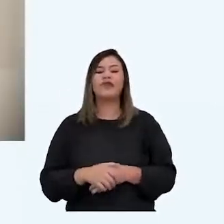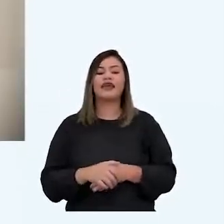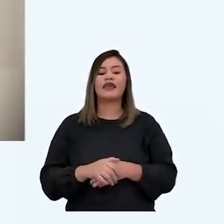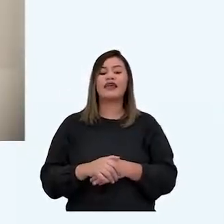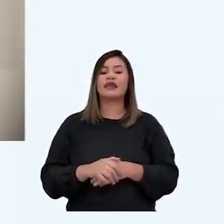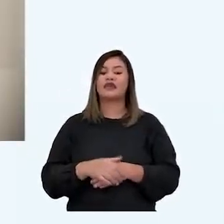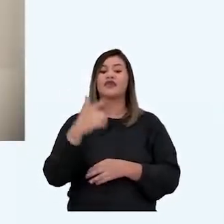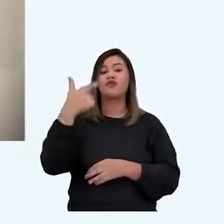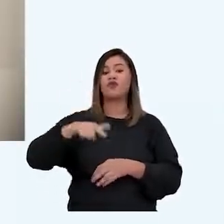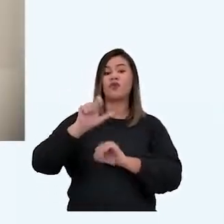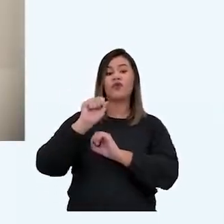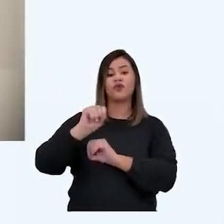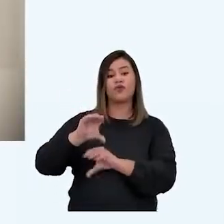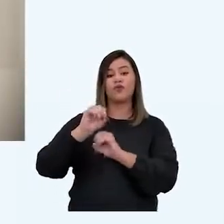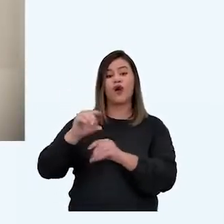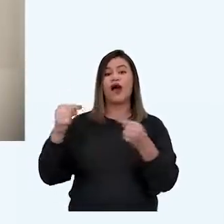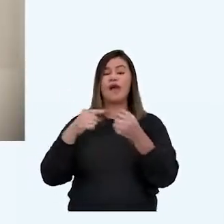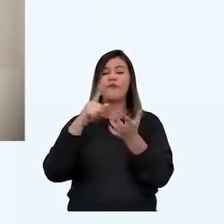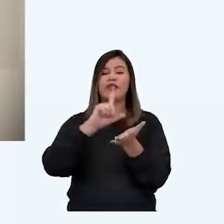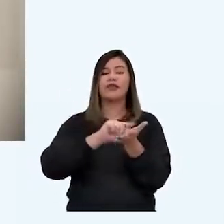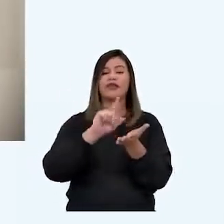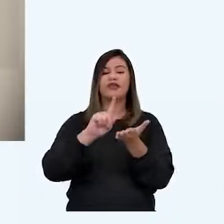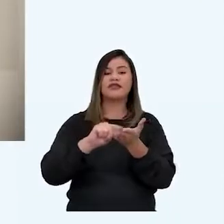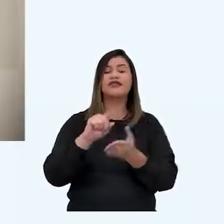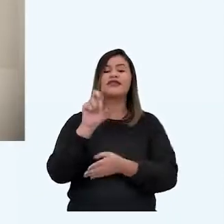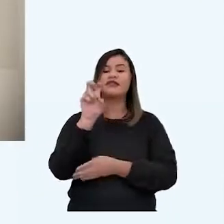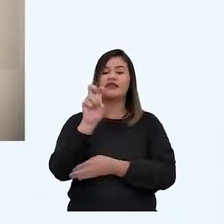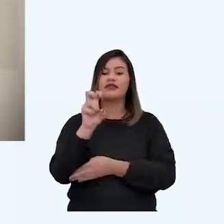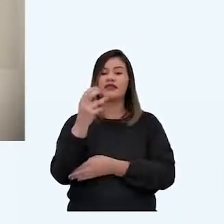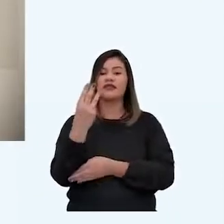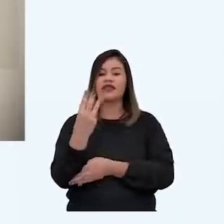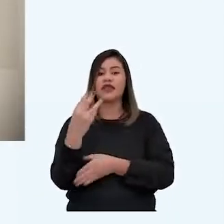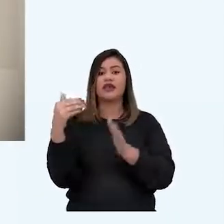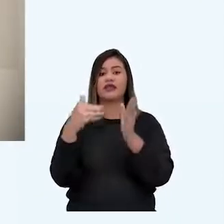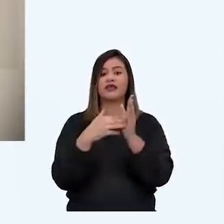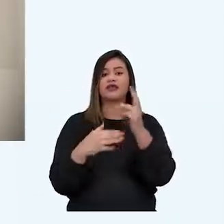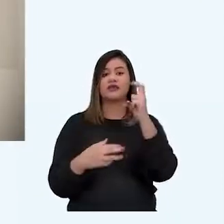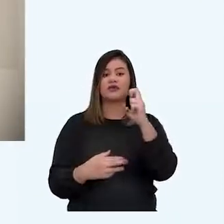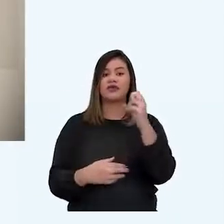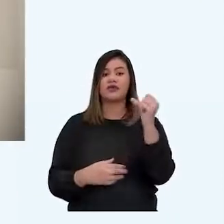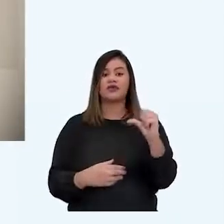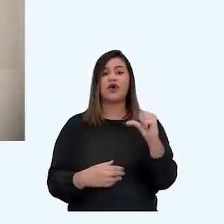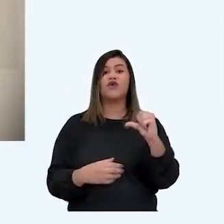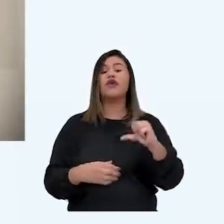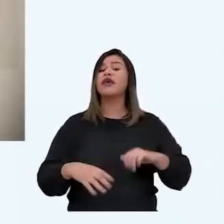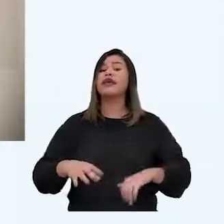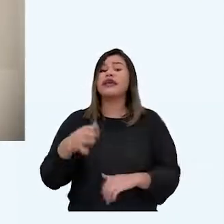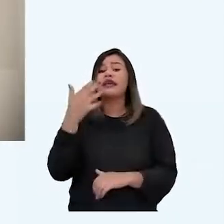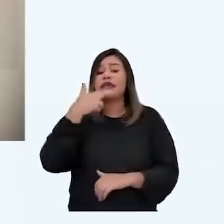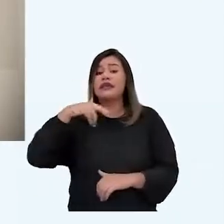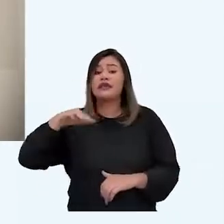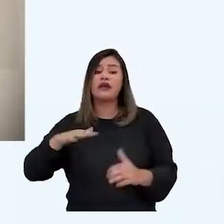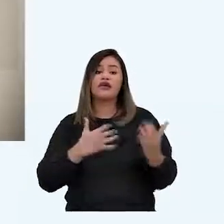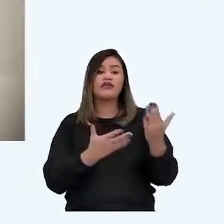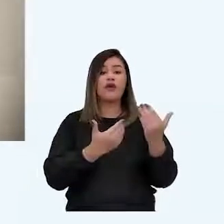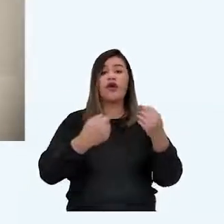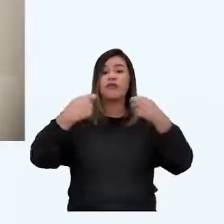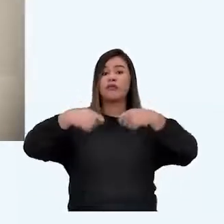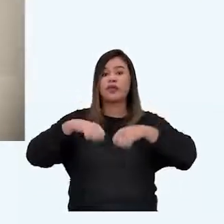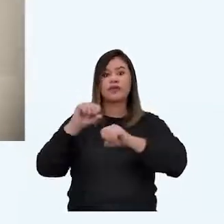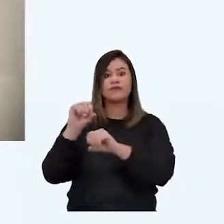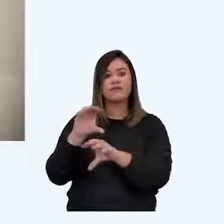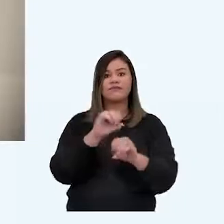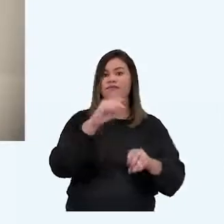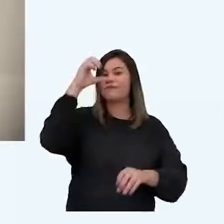atenção especial nos artigos 53 a 59. Todas as crianças e adolescentes têm direito à educação,